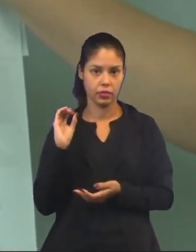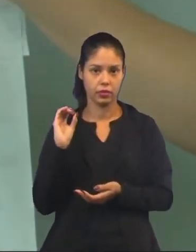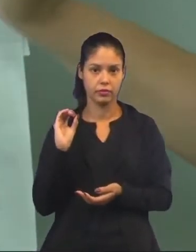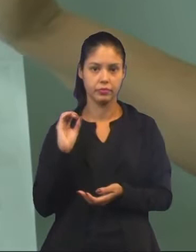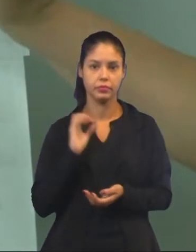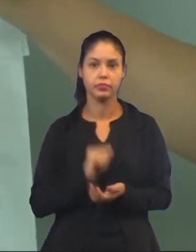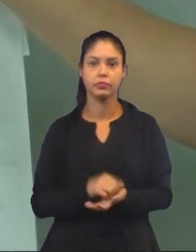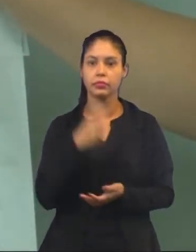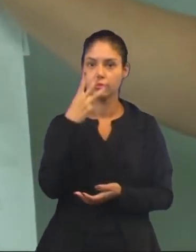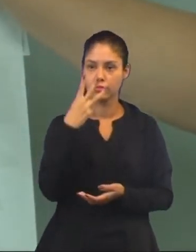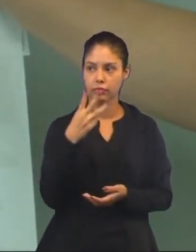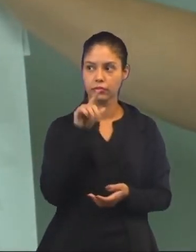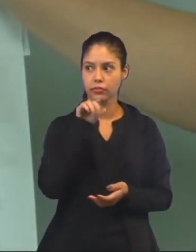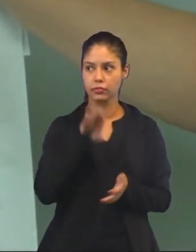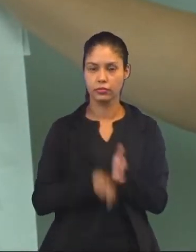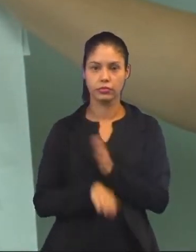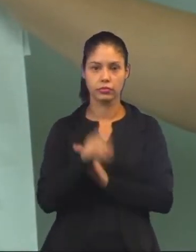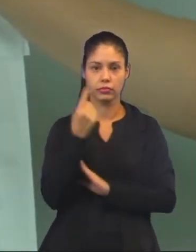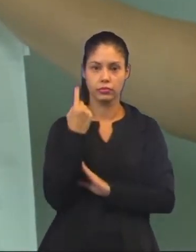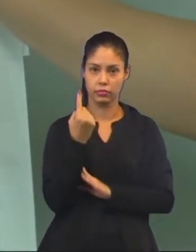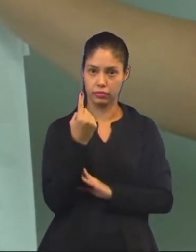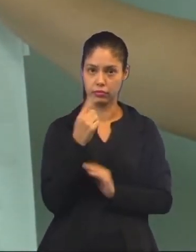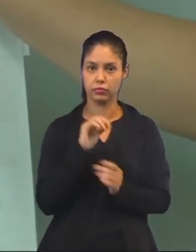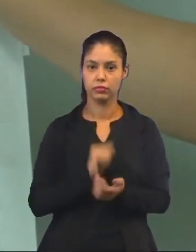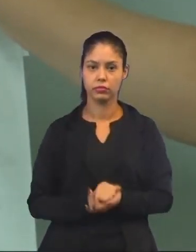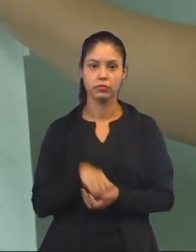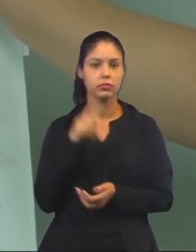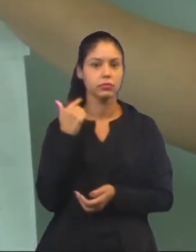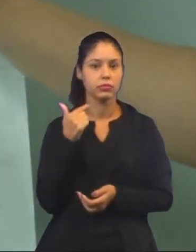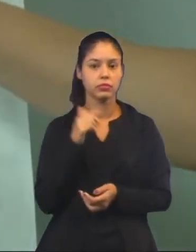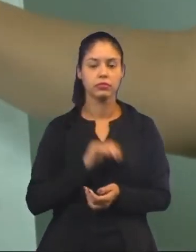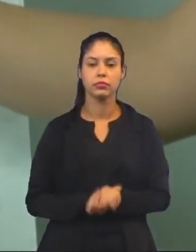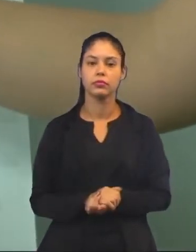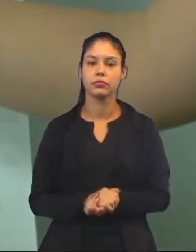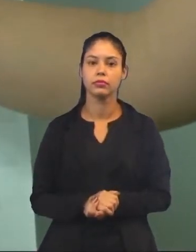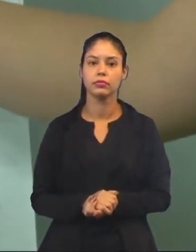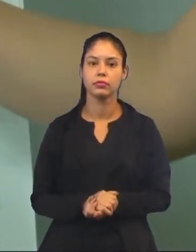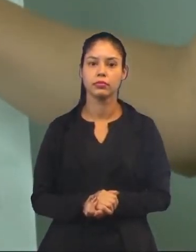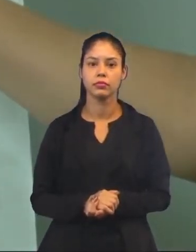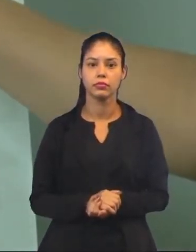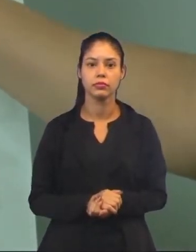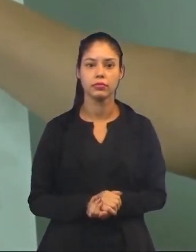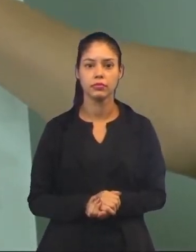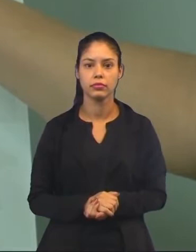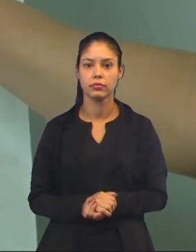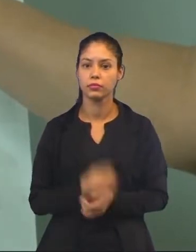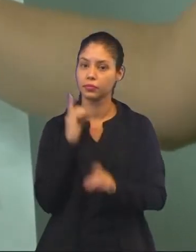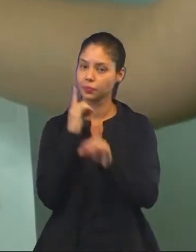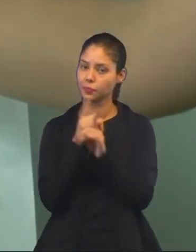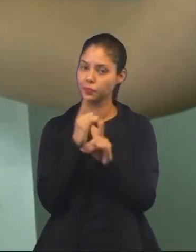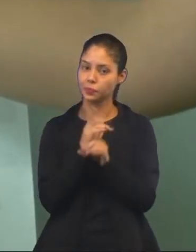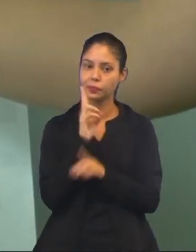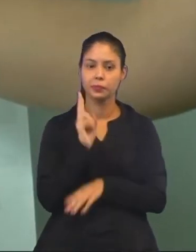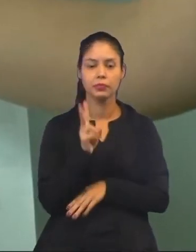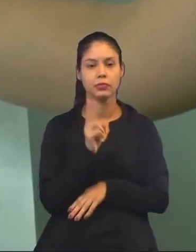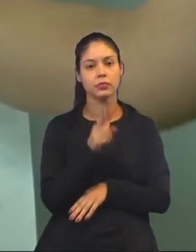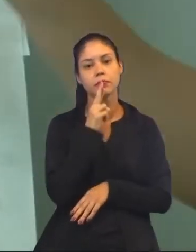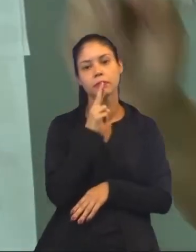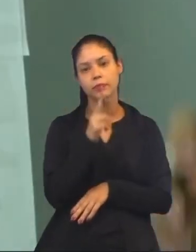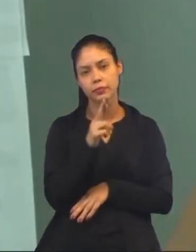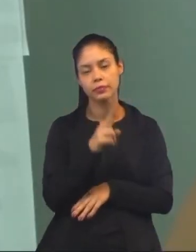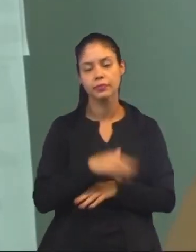2, 0. 3 menos 1, 2. Encontramos, olha só, o